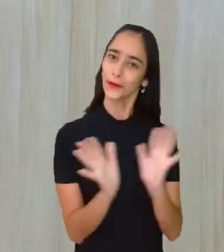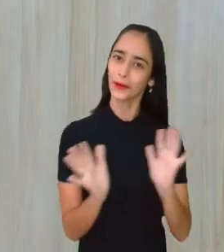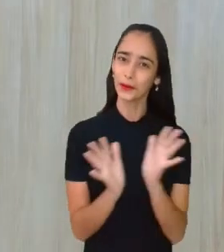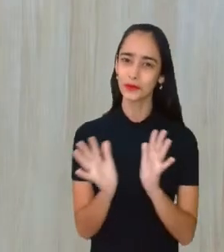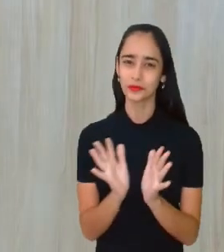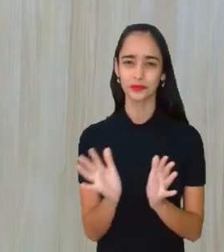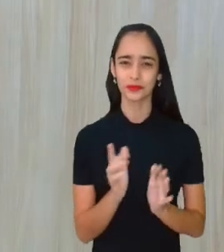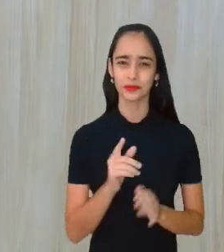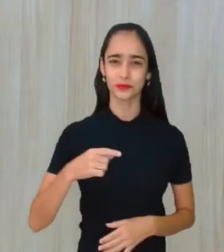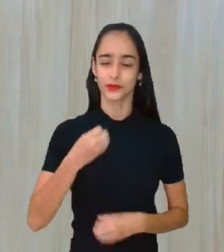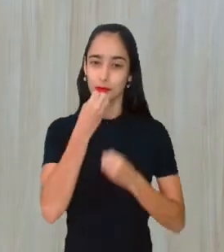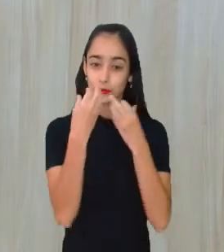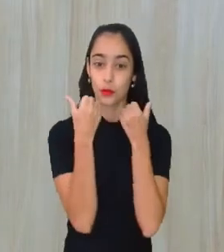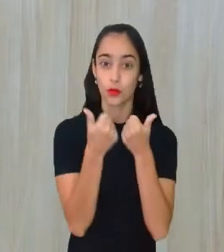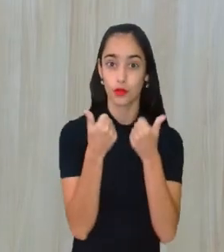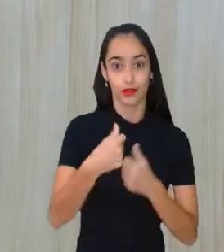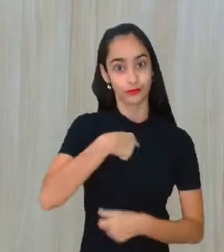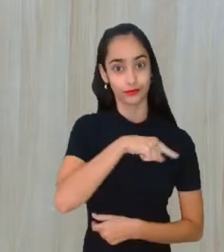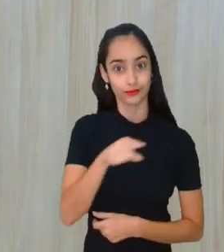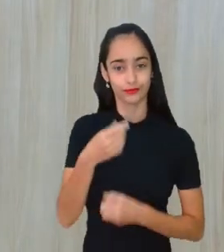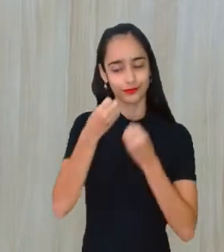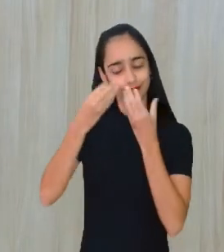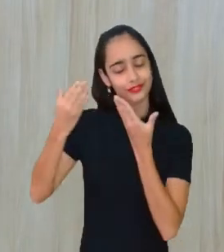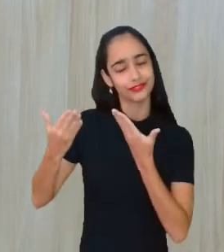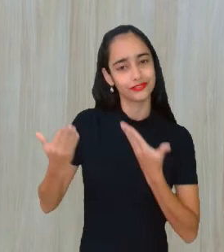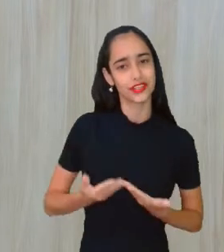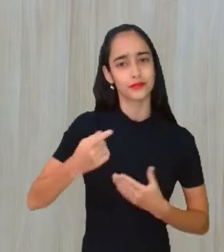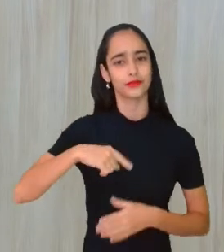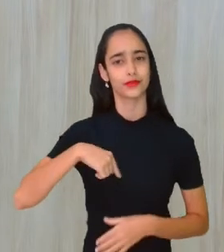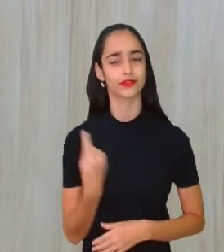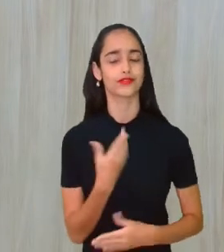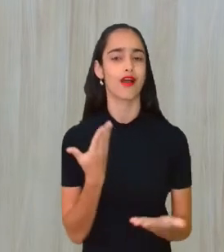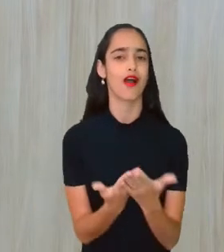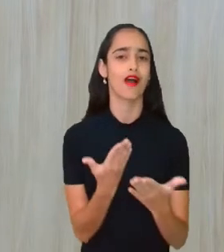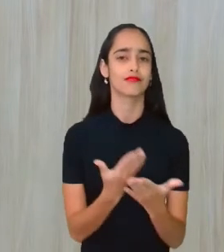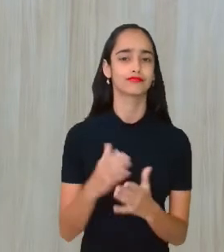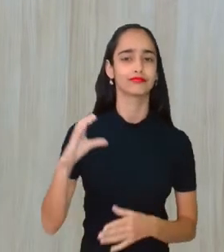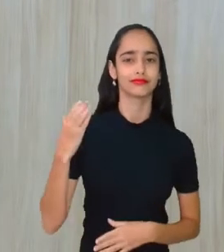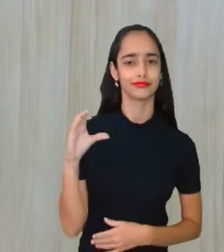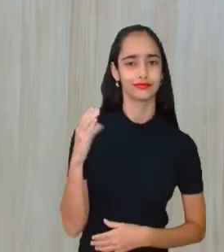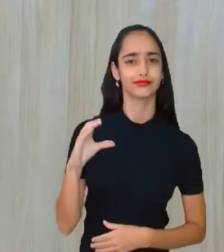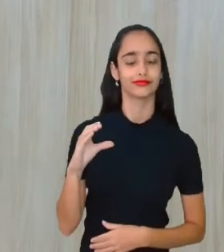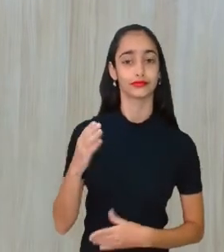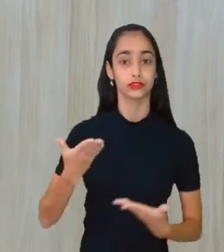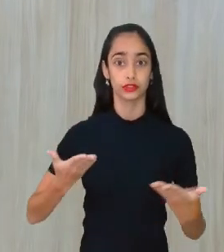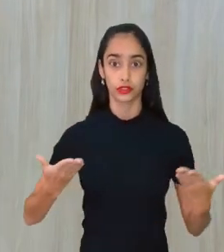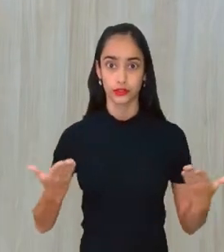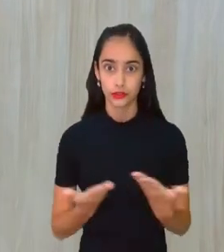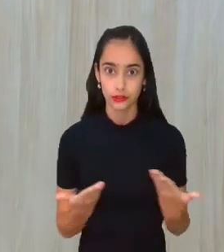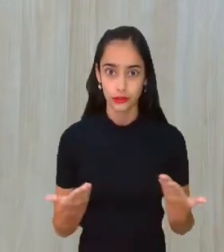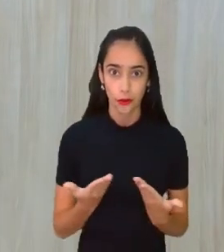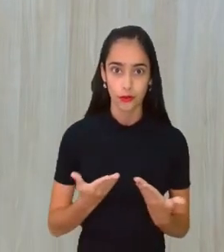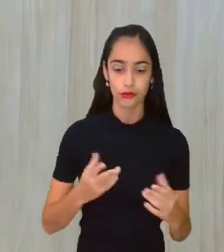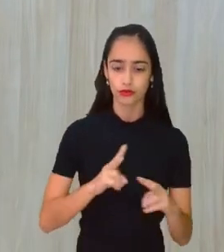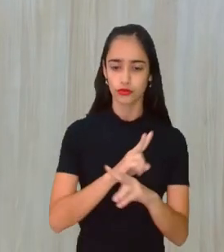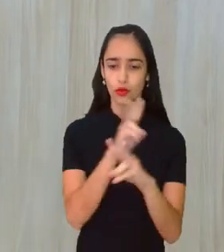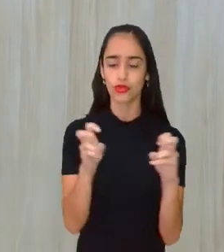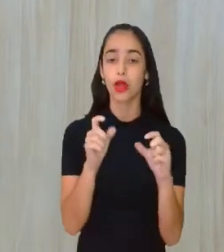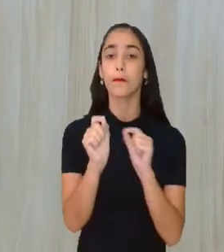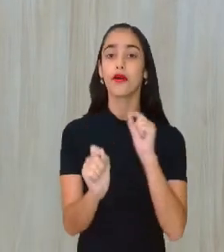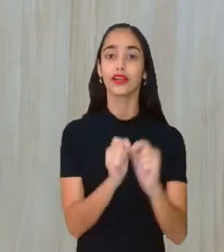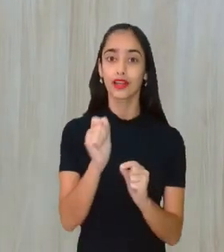pessoal, tudo bem com vocês? Bem-vindos e bem-vindas para mais uma aula de ciências. E hoje vamos trabalhar